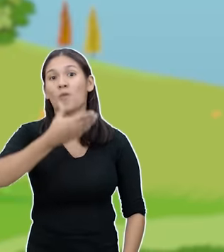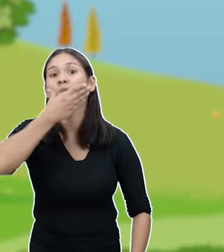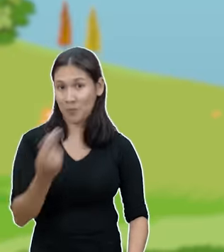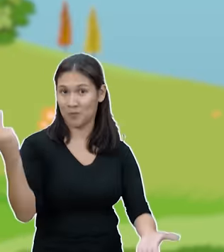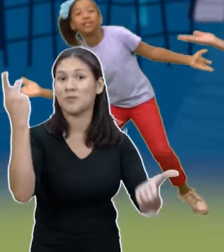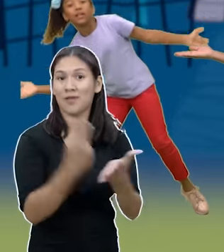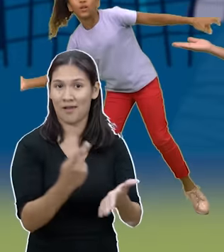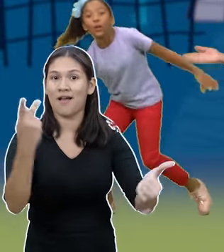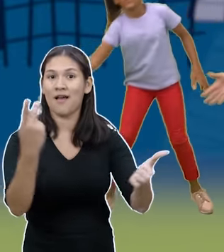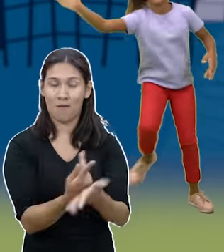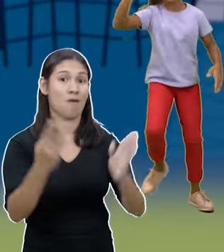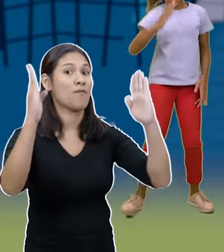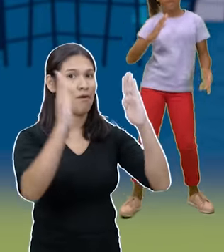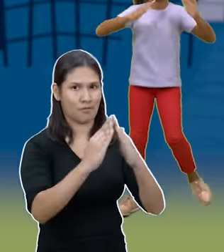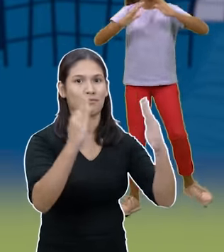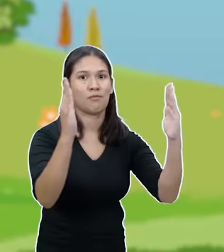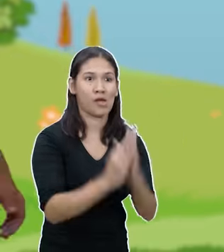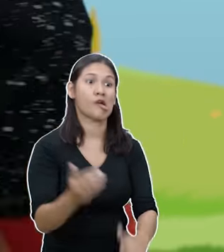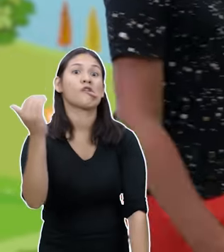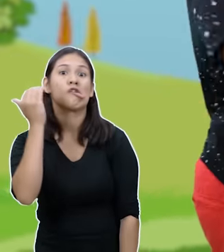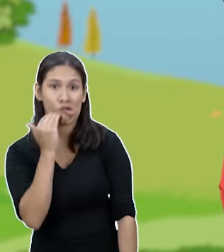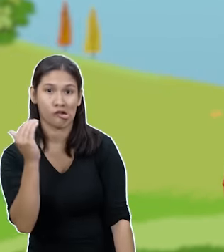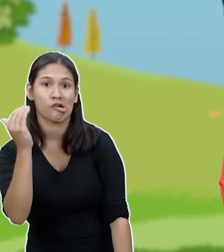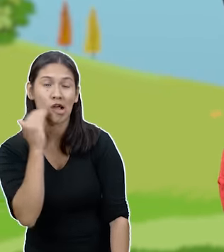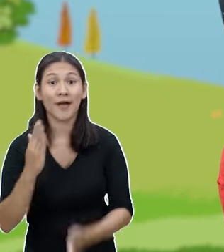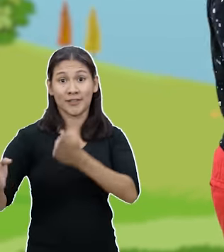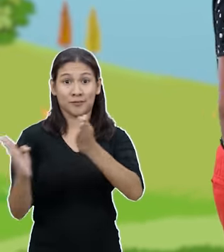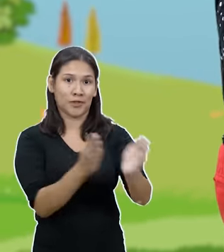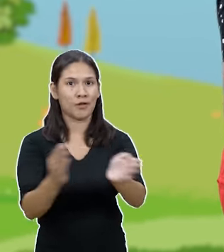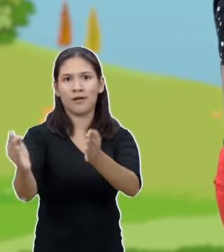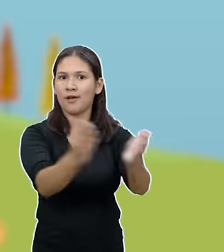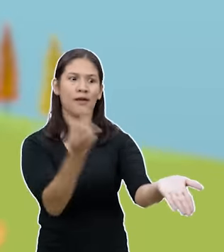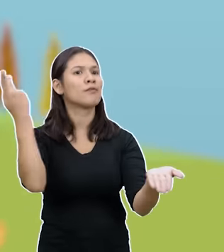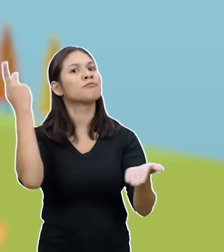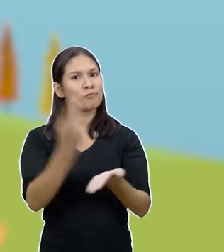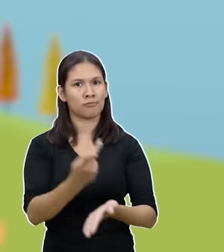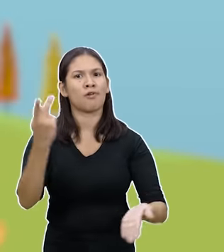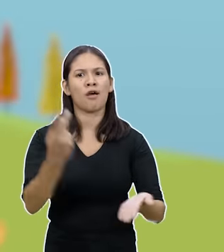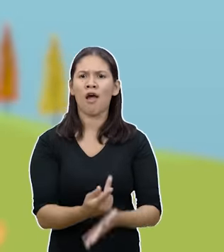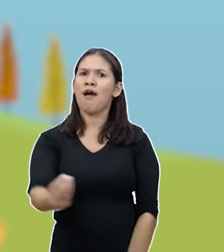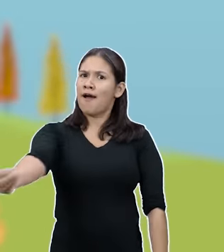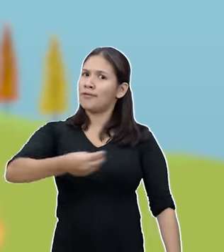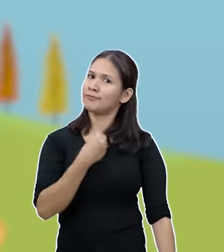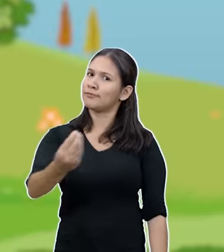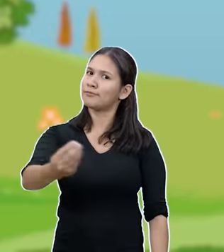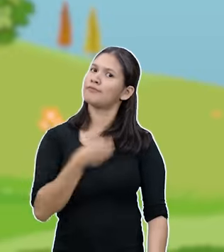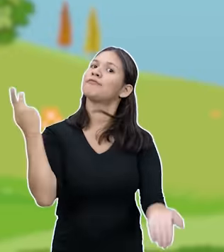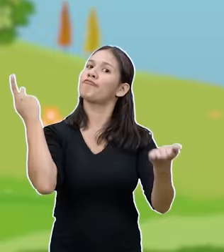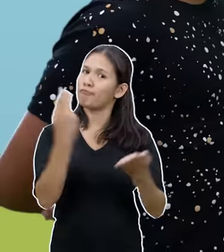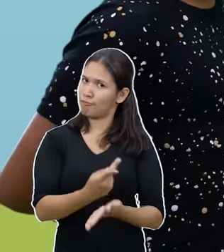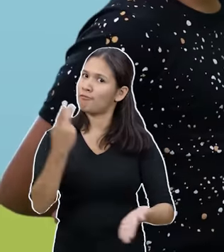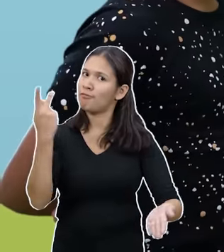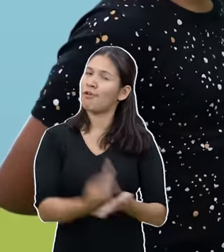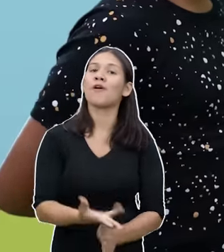Havia um homenzinho torto, morava numa casa torta, andava num caminho torto, sua vida